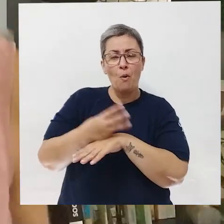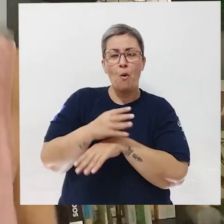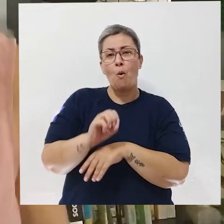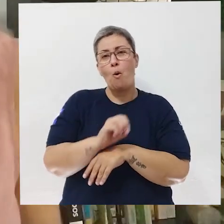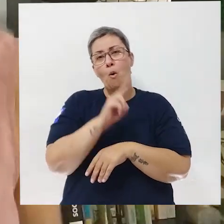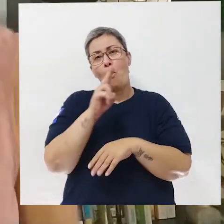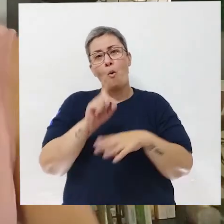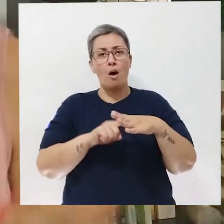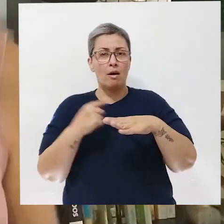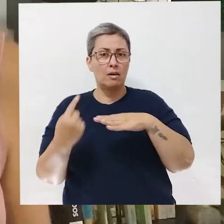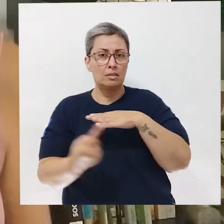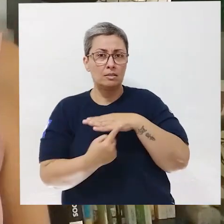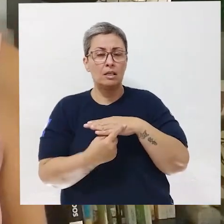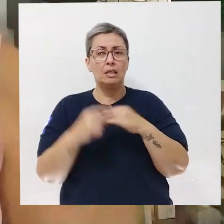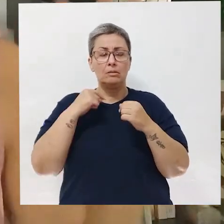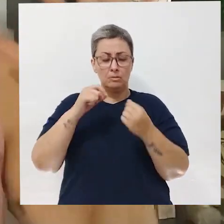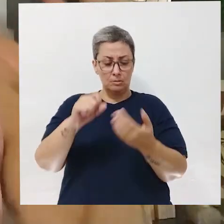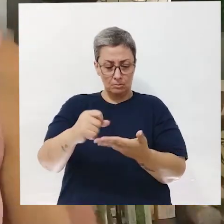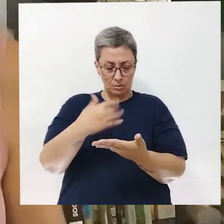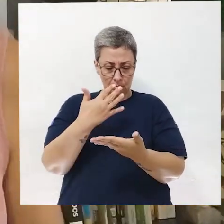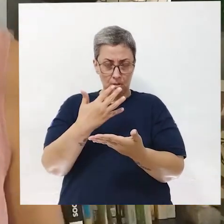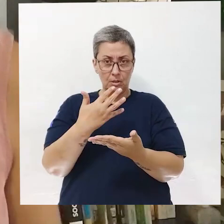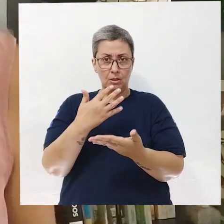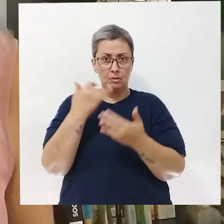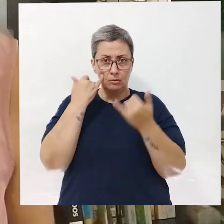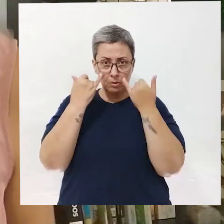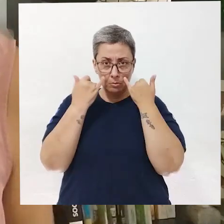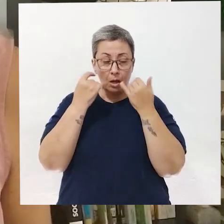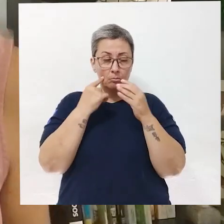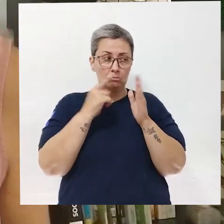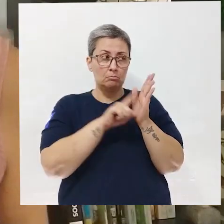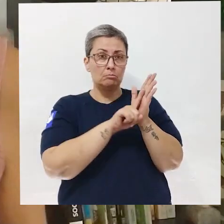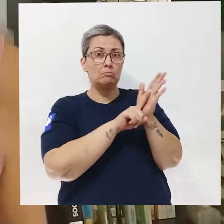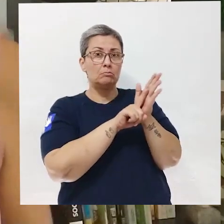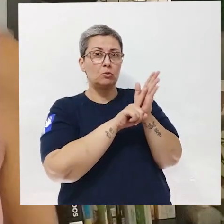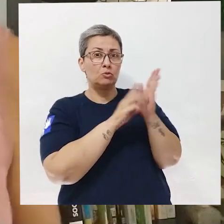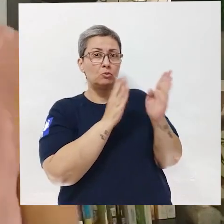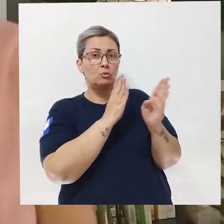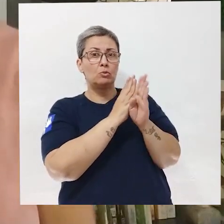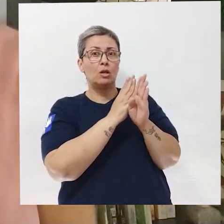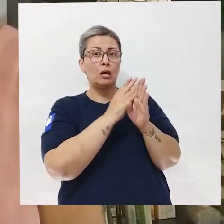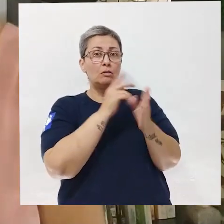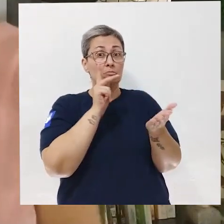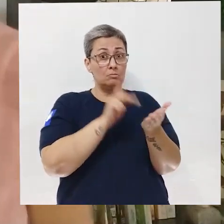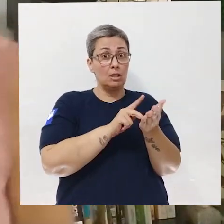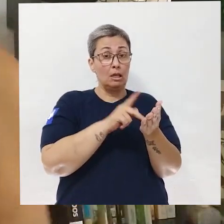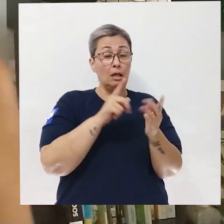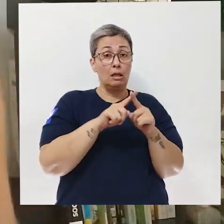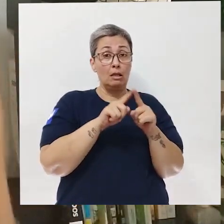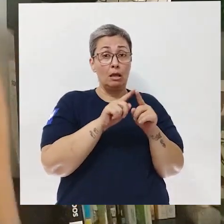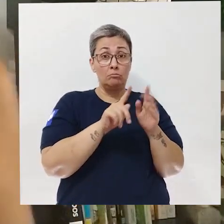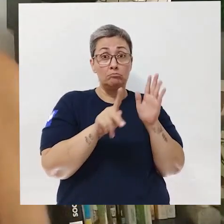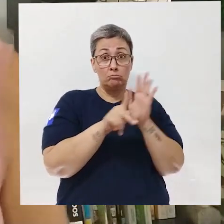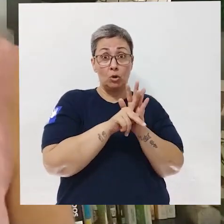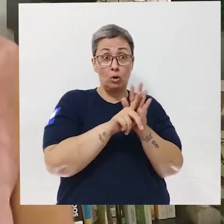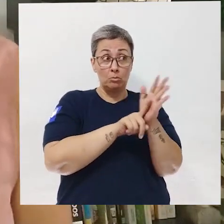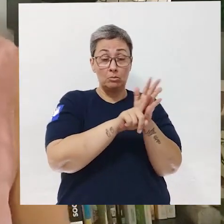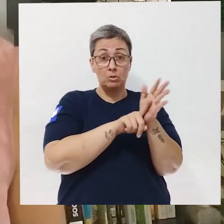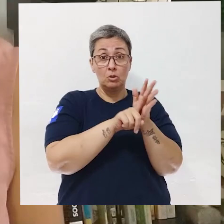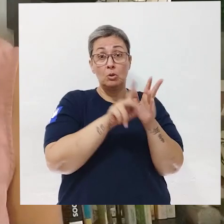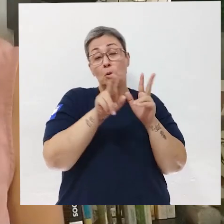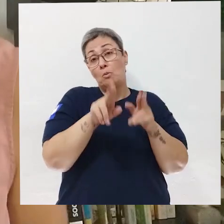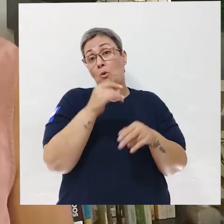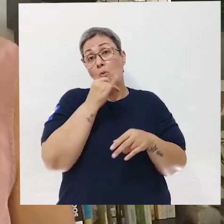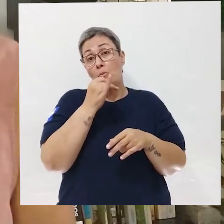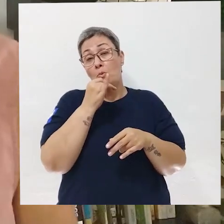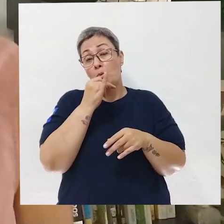frente em redes sociais. Recebeu a informação? Deixa eu verificar se ela é verdadeira. Existem canais que fazem essa verificação, sabia? Como é o caso,